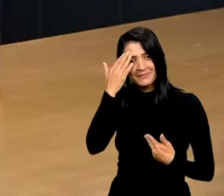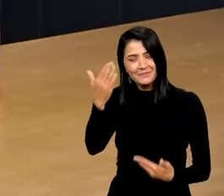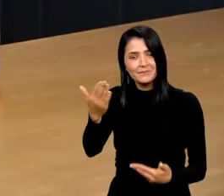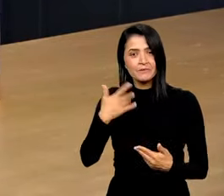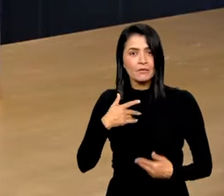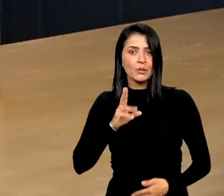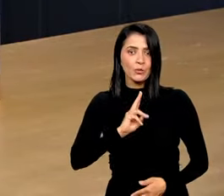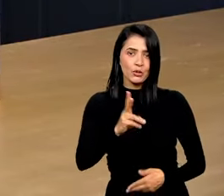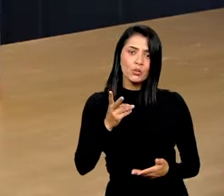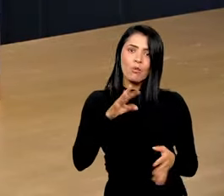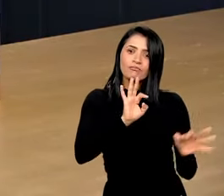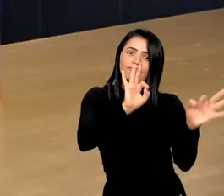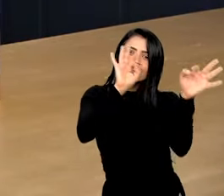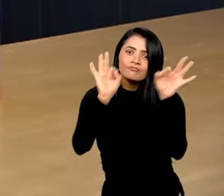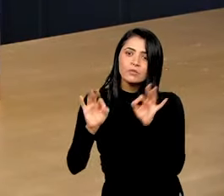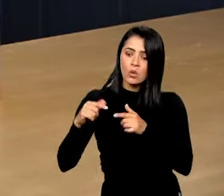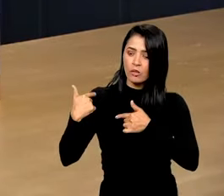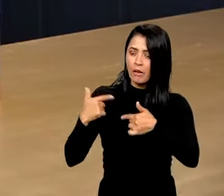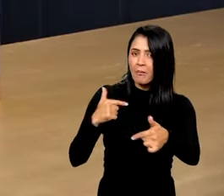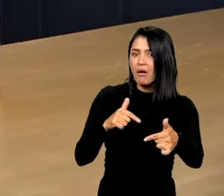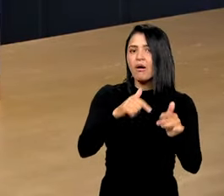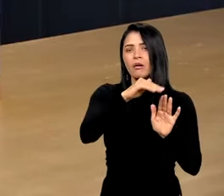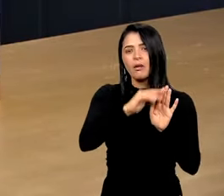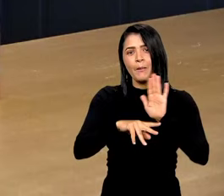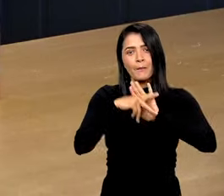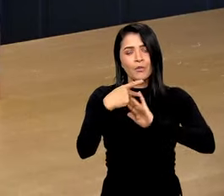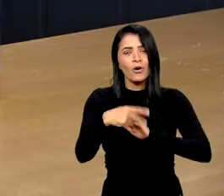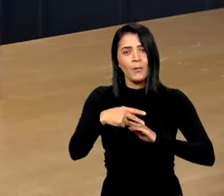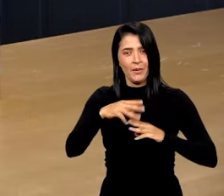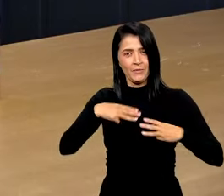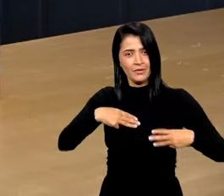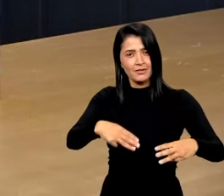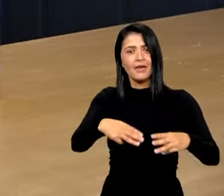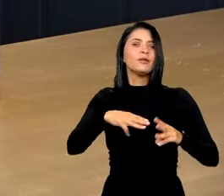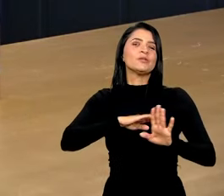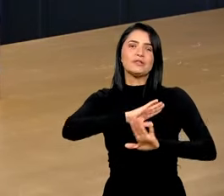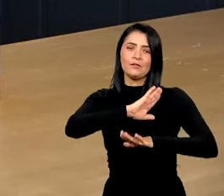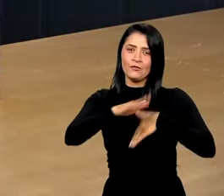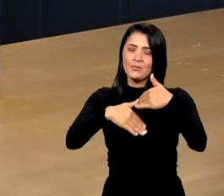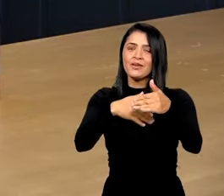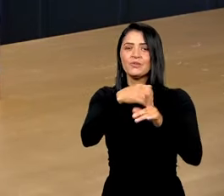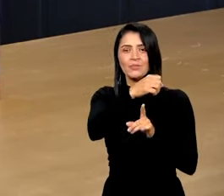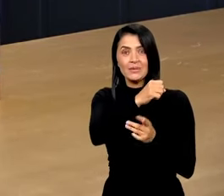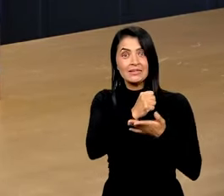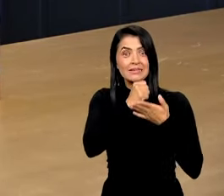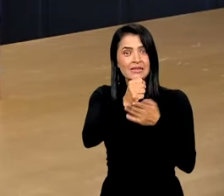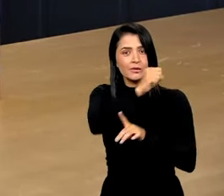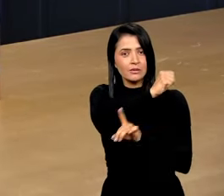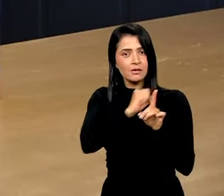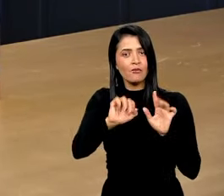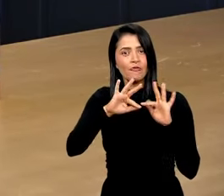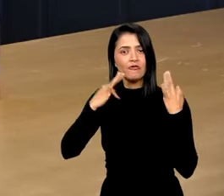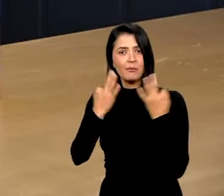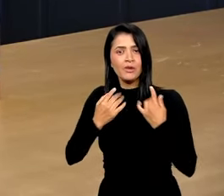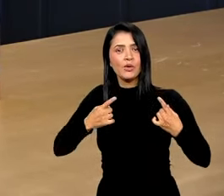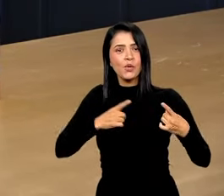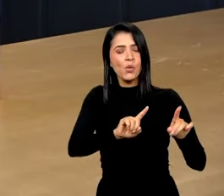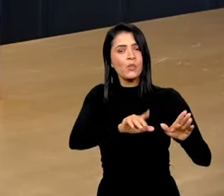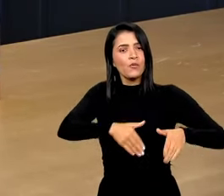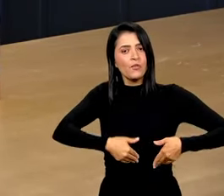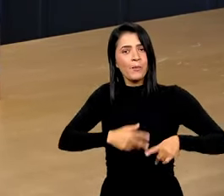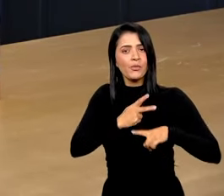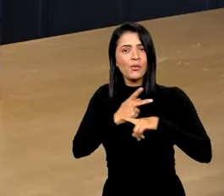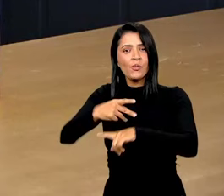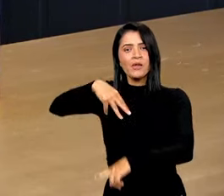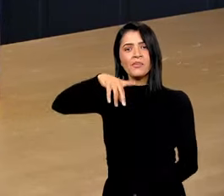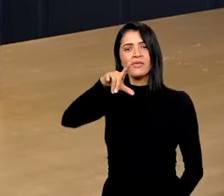continuar acompanhando as ações e programas do Ministério do Desenvolvimento e Assistência Social, Família e Combate à Fome, procure o MDS